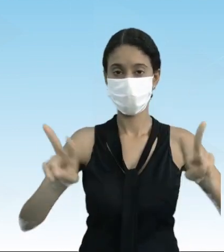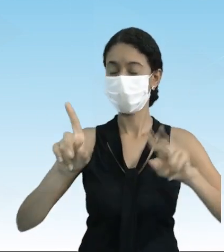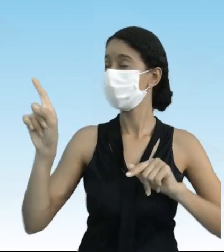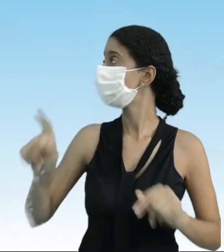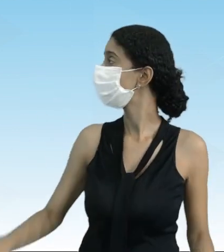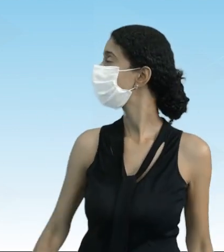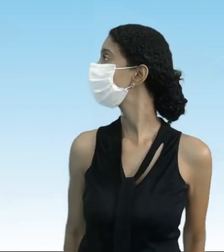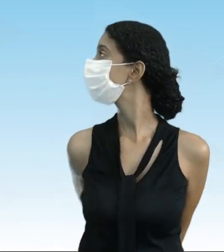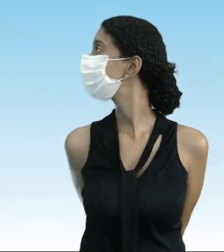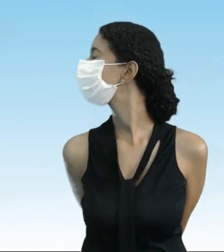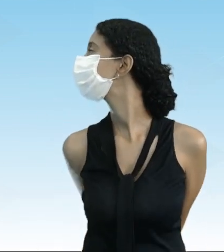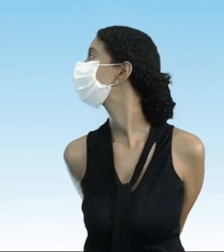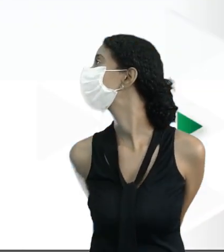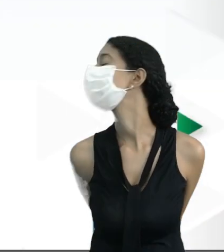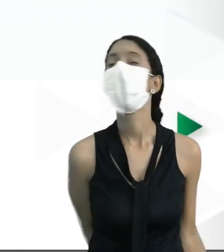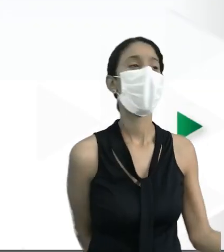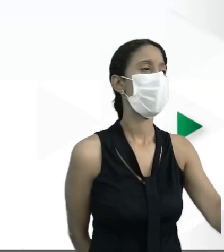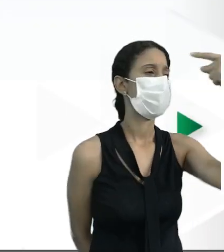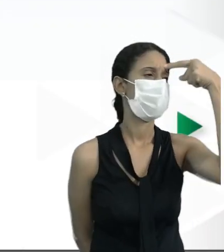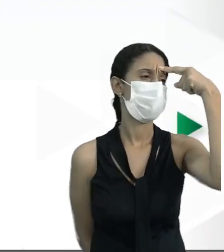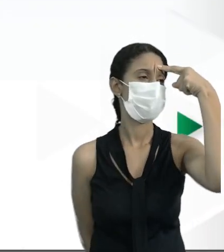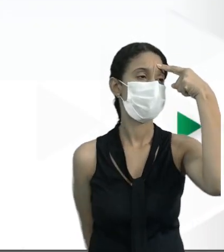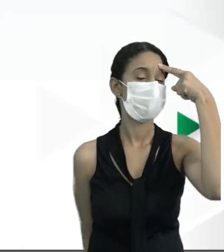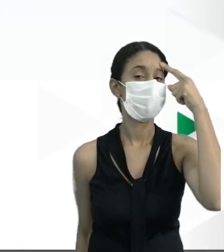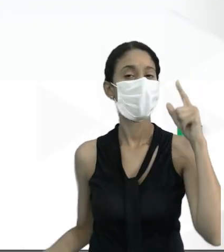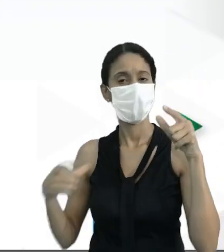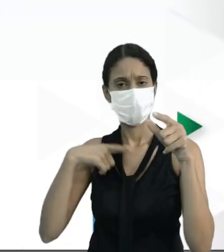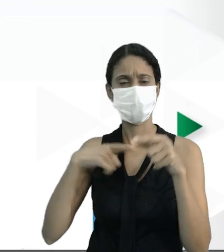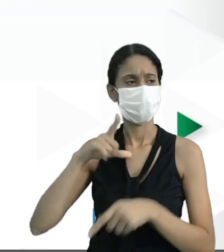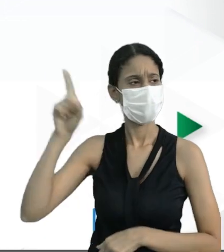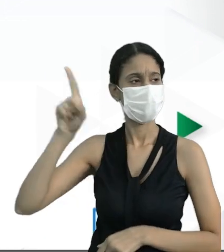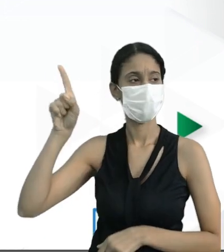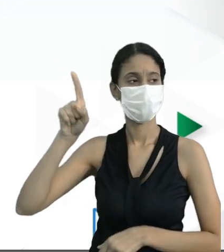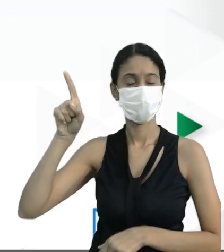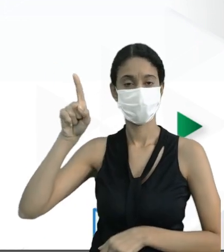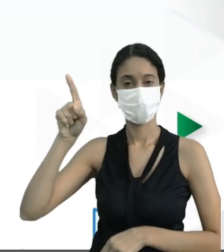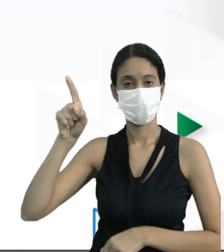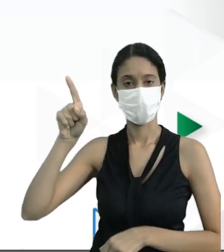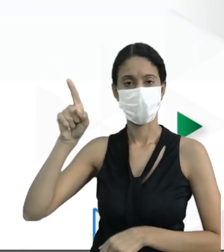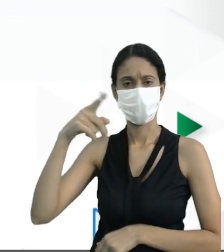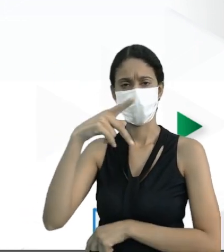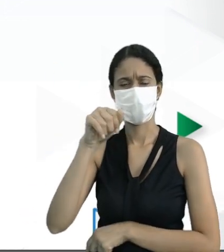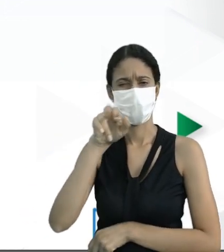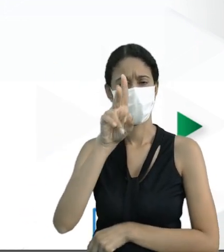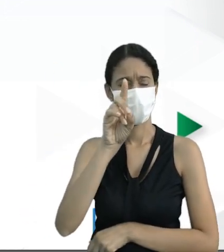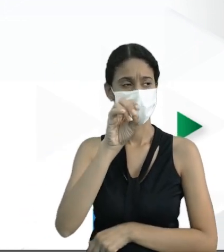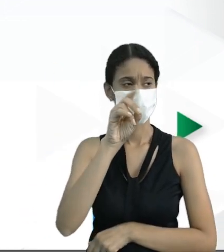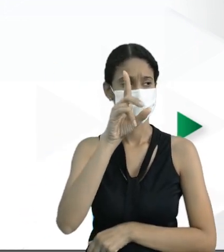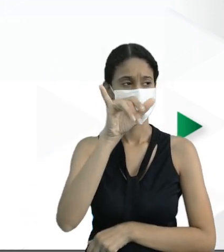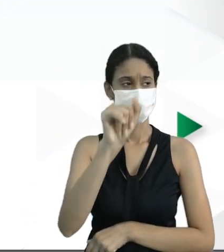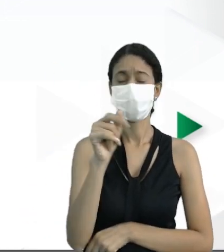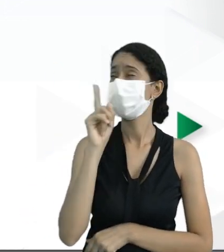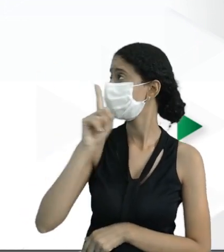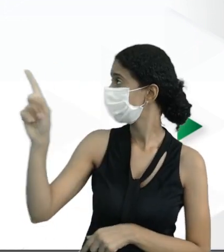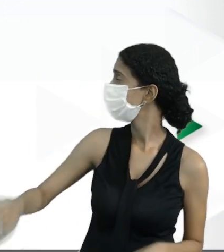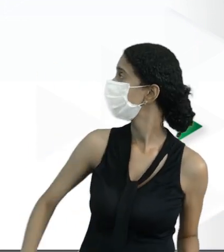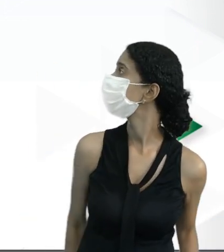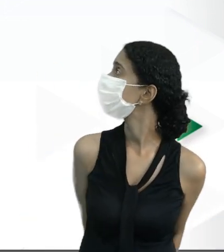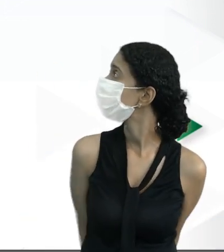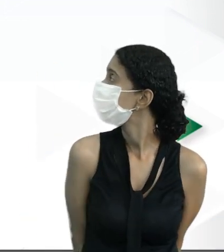é quando nós observamos aqui, é uma ridicularização. Lembra quando nós falamos que você